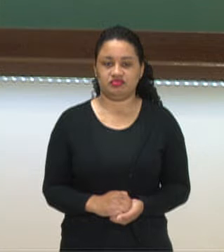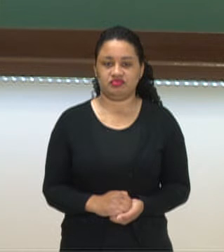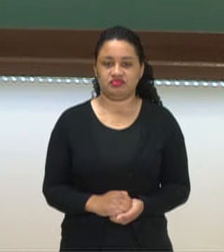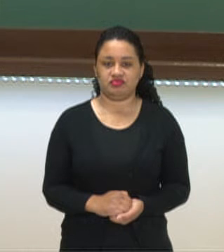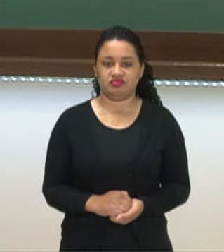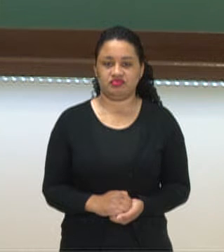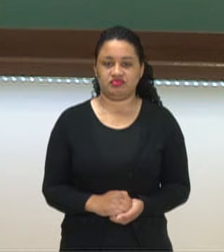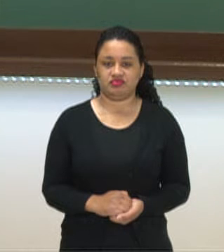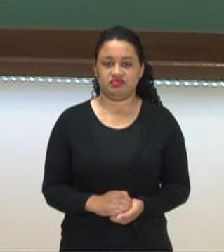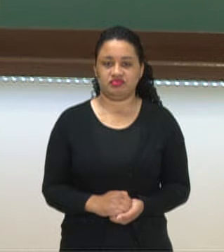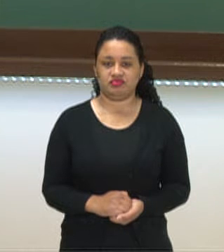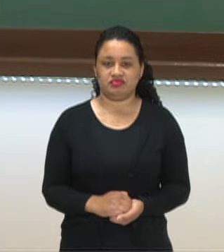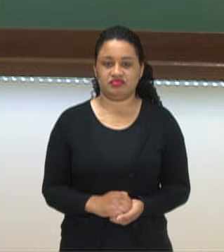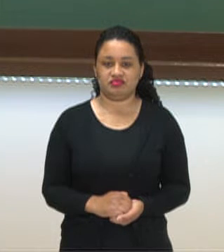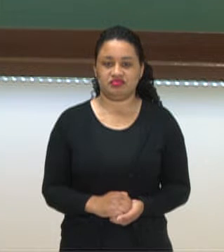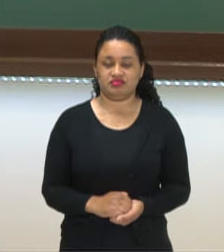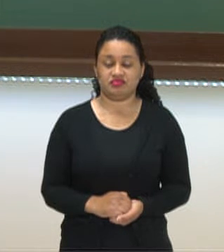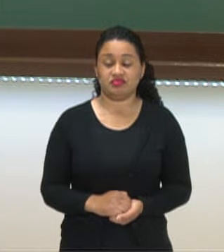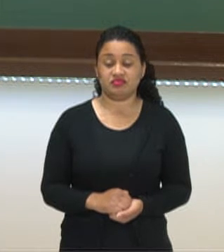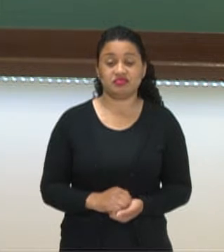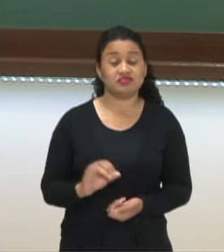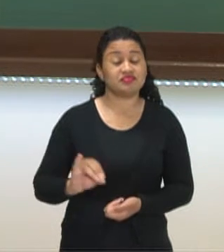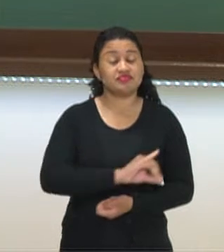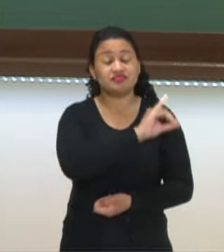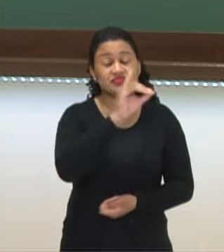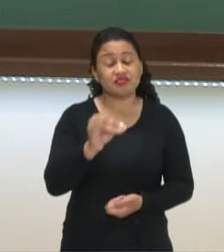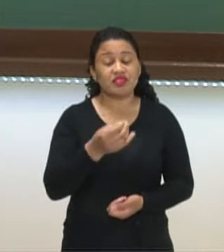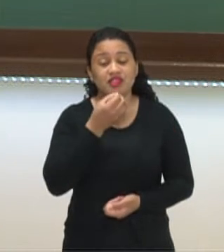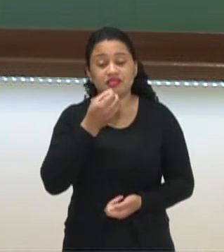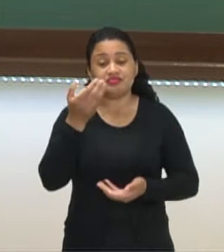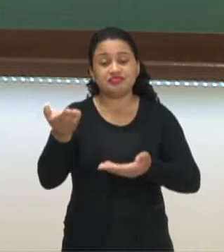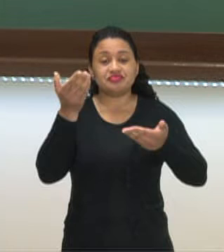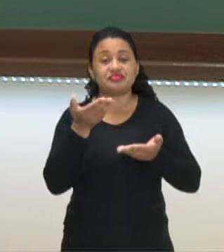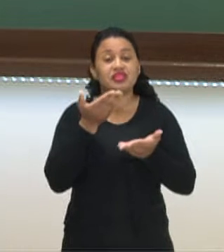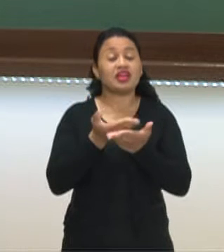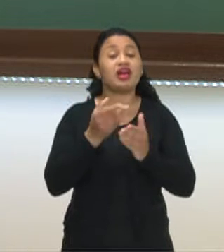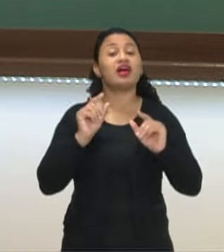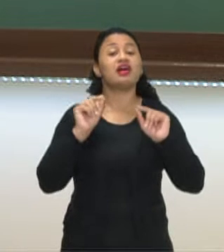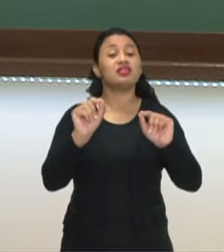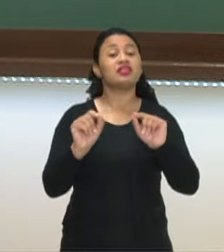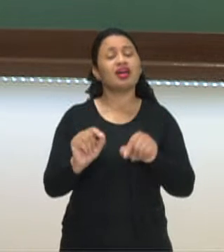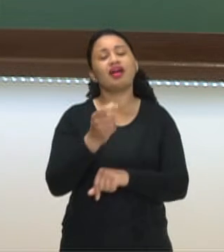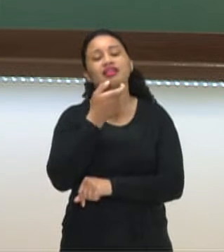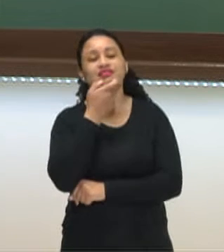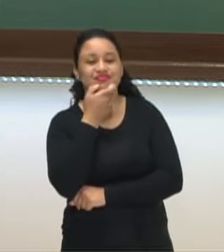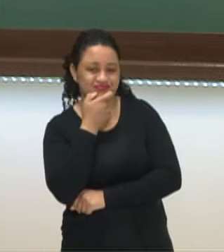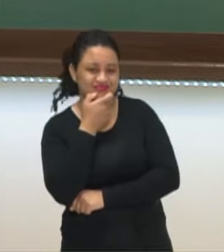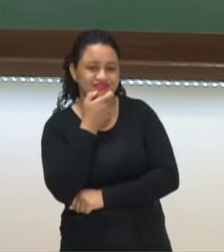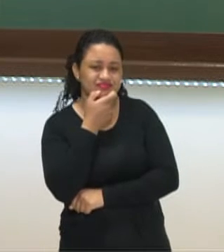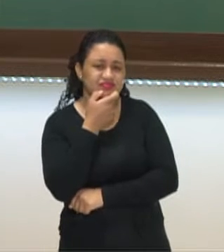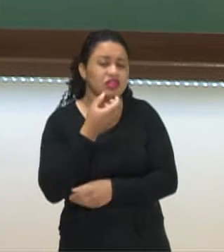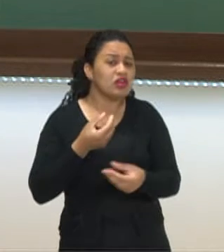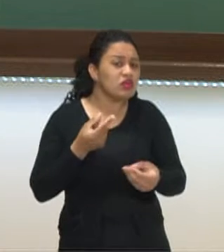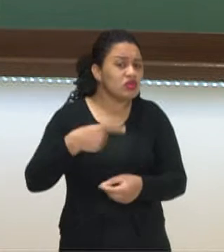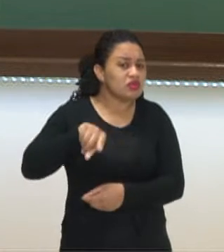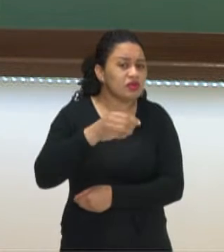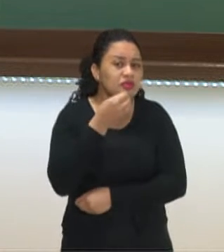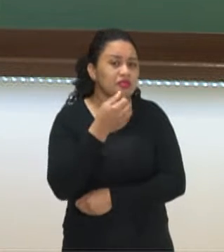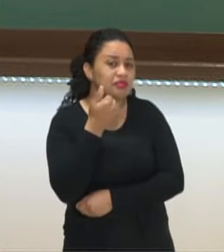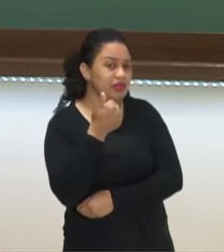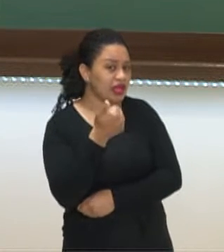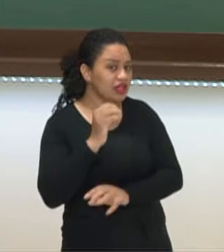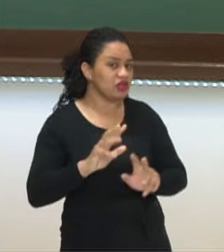Hello everyone! Seja bem-vindo a mais uma aula de língua inglesa. Como vocês estão, sexto